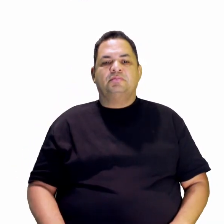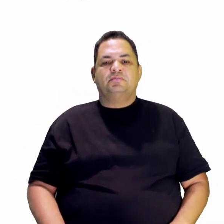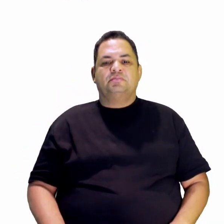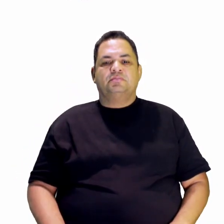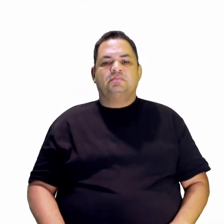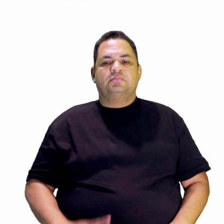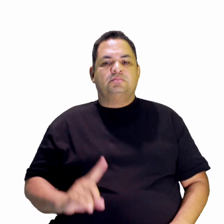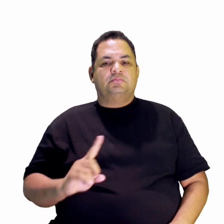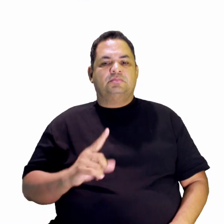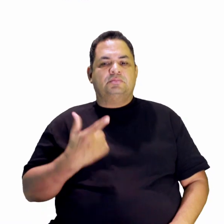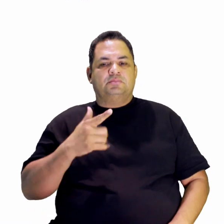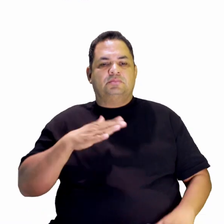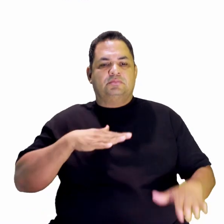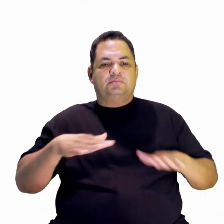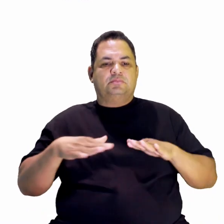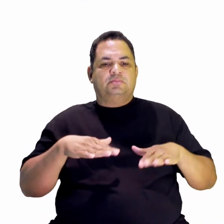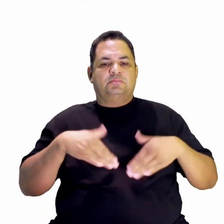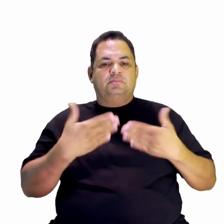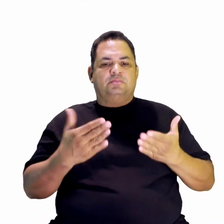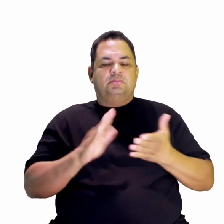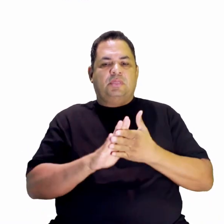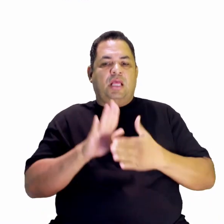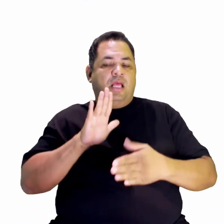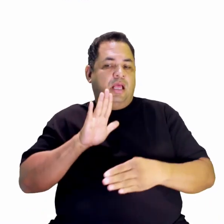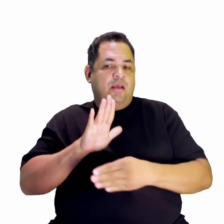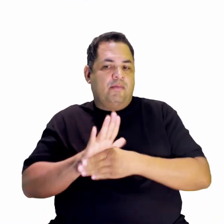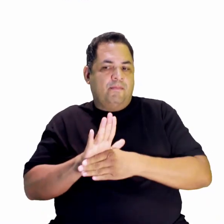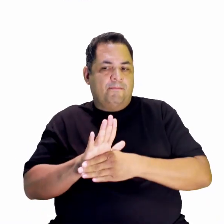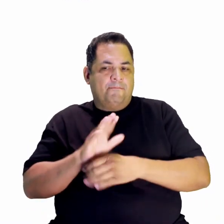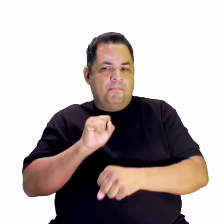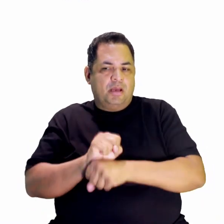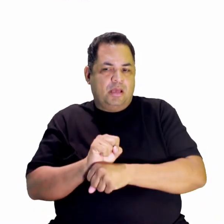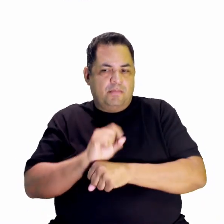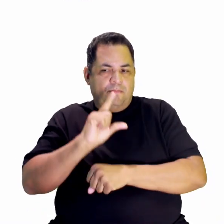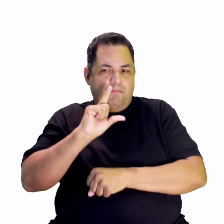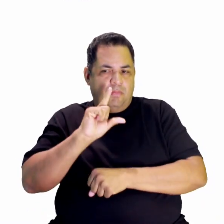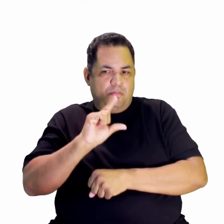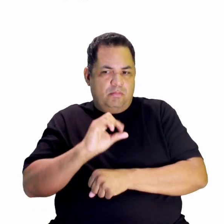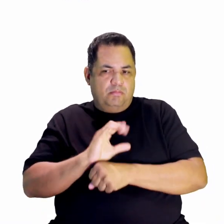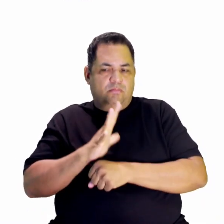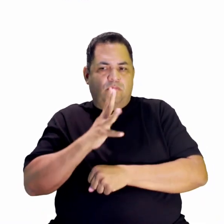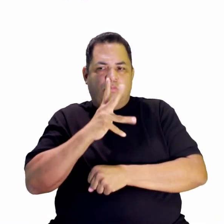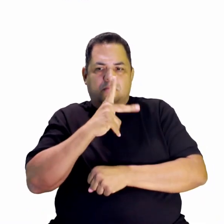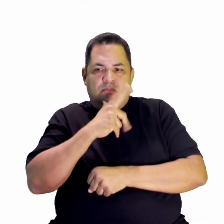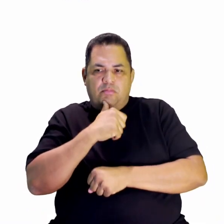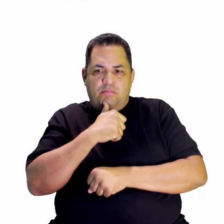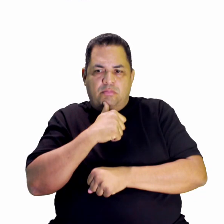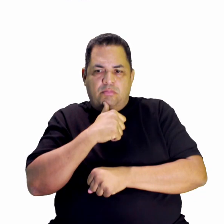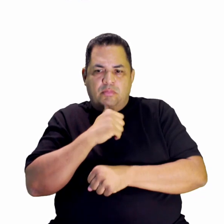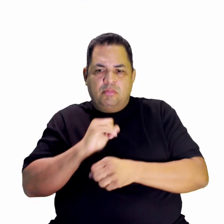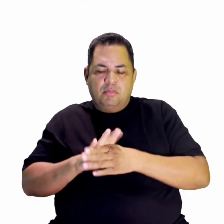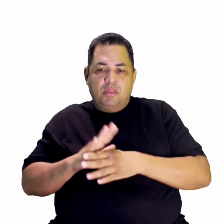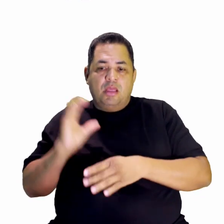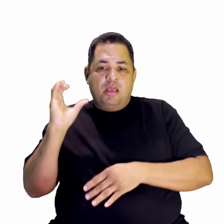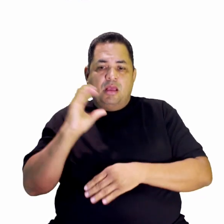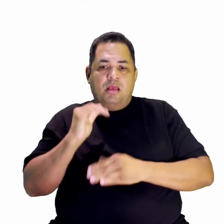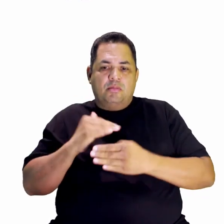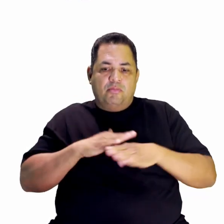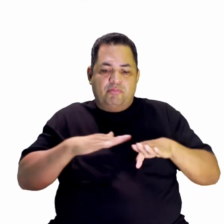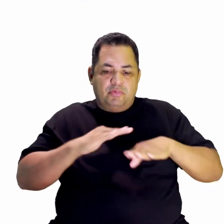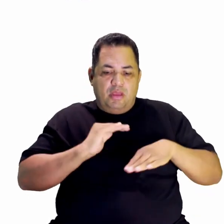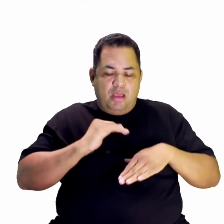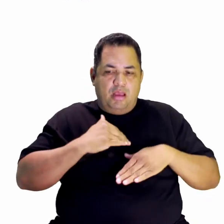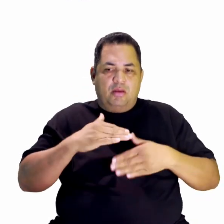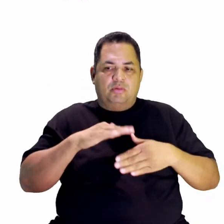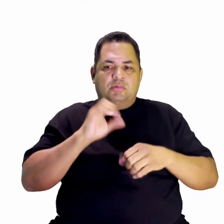caixas não vão se mover quando ele estiver freando, que freou um pouco devagar, mas arrancou muito rápido, mexeu as caixas.